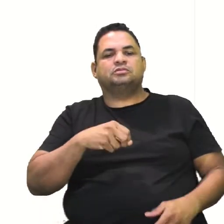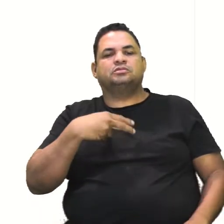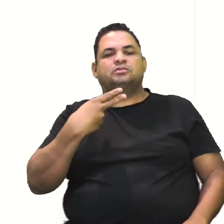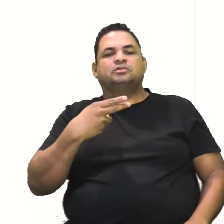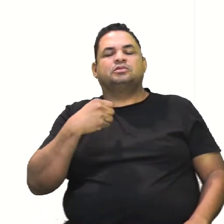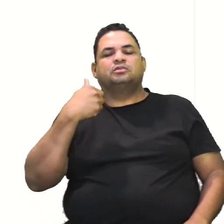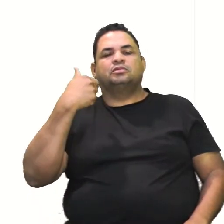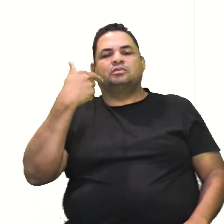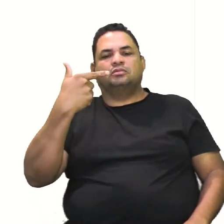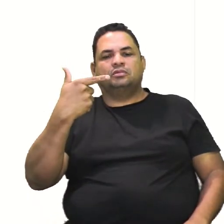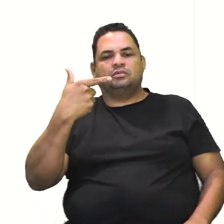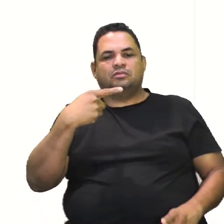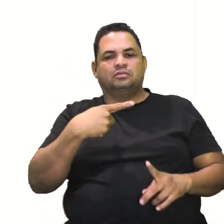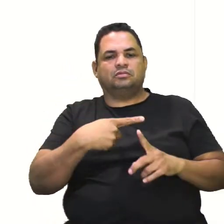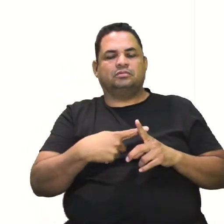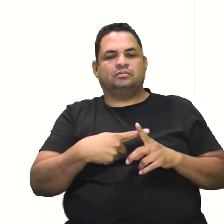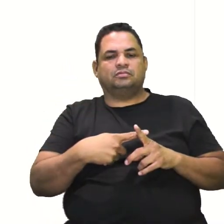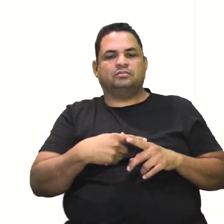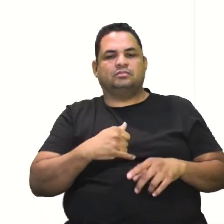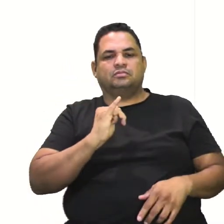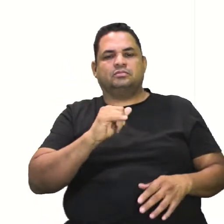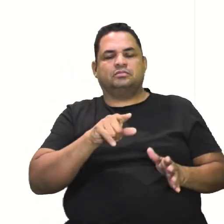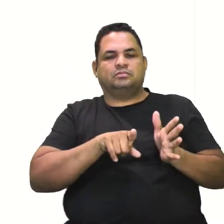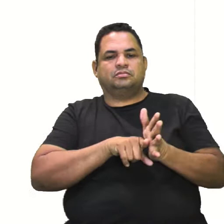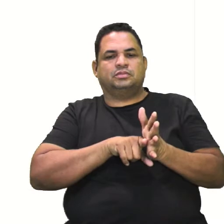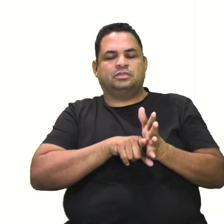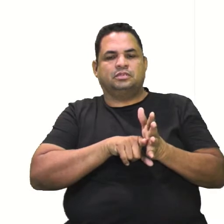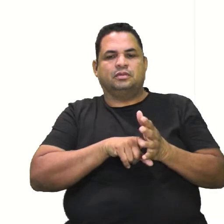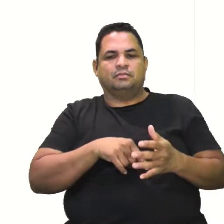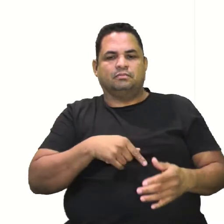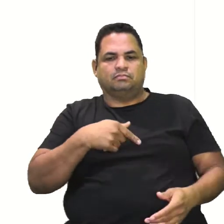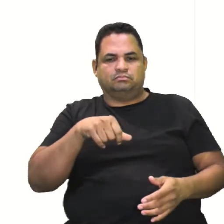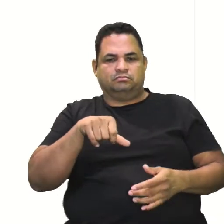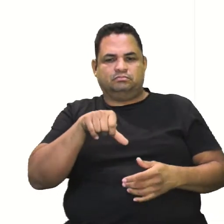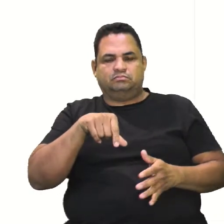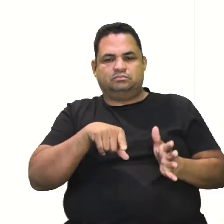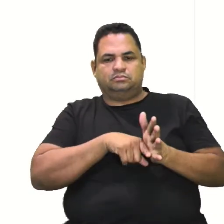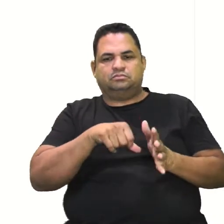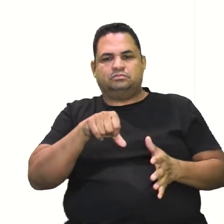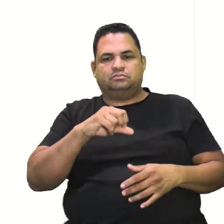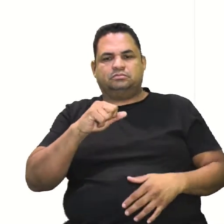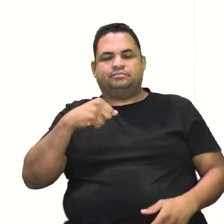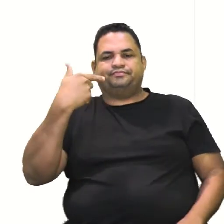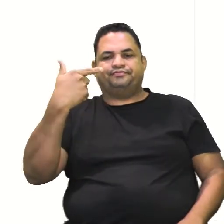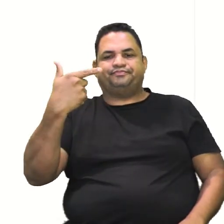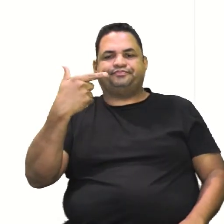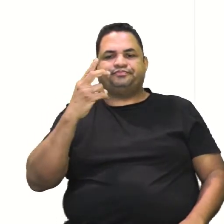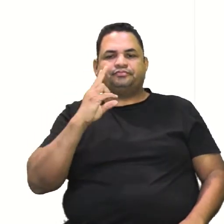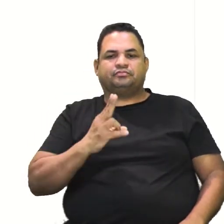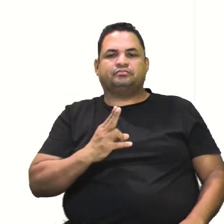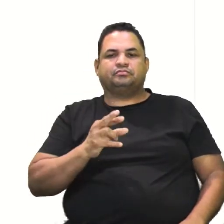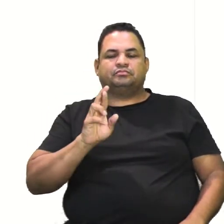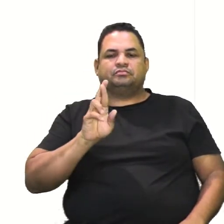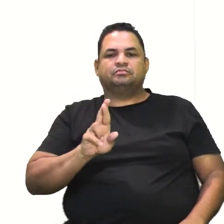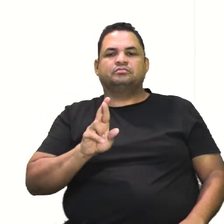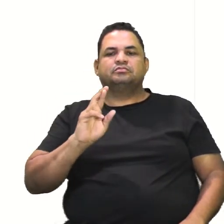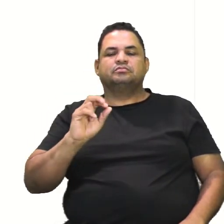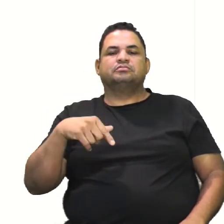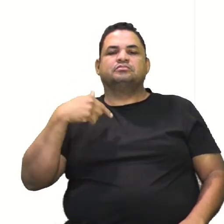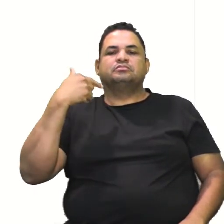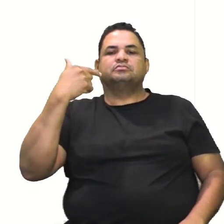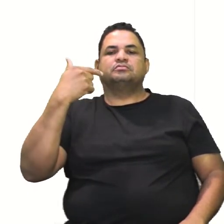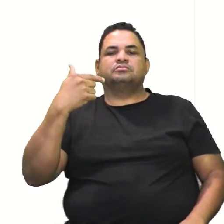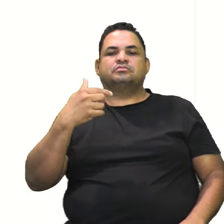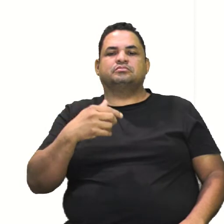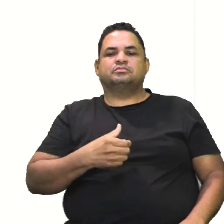ao quadrado. Mais y menos b, quem é o b? Menos 9. Ao Quadrado. Igual ao raio elevado ao